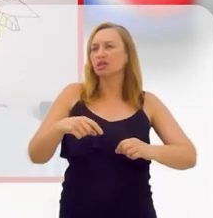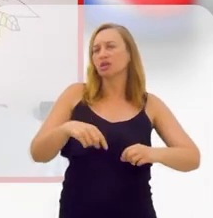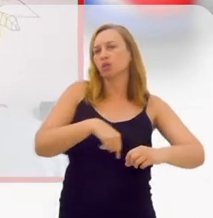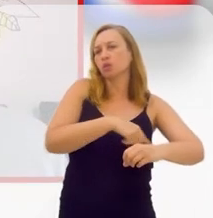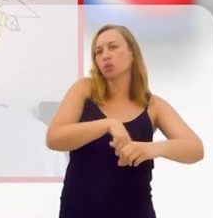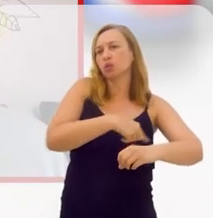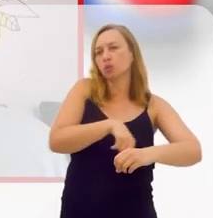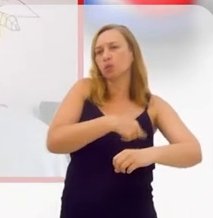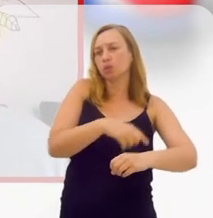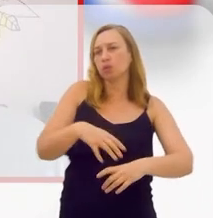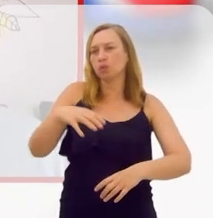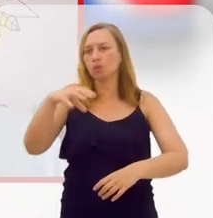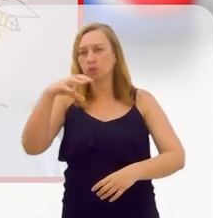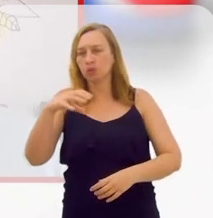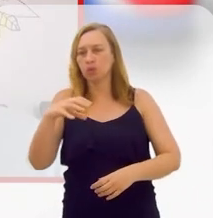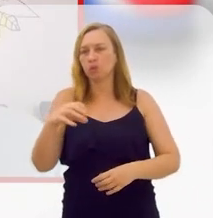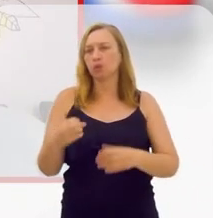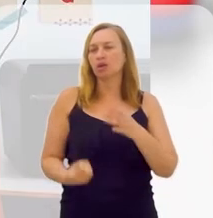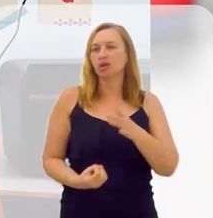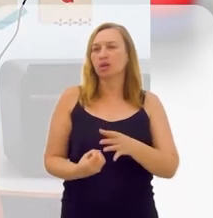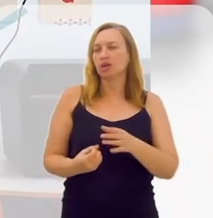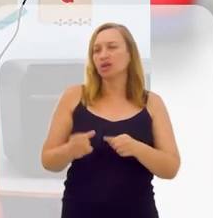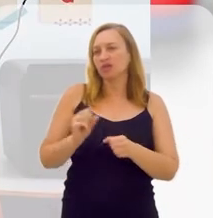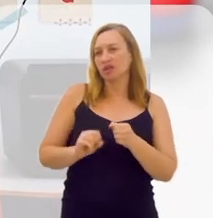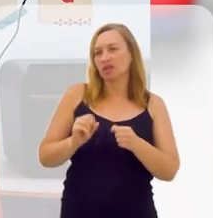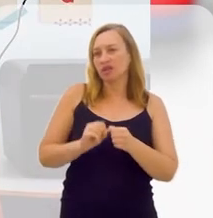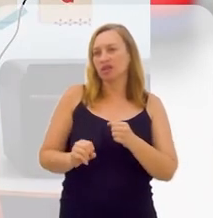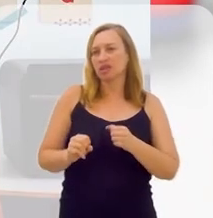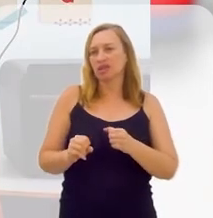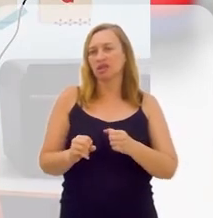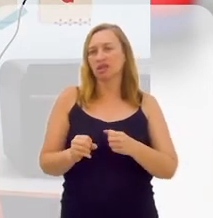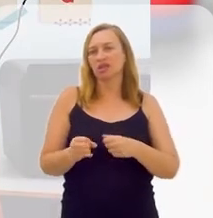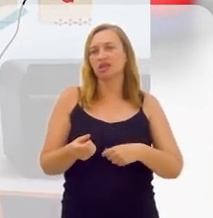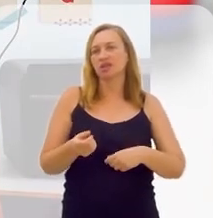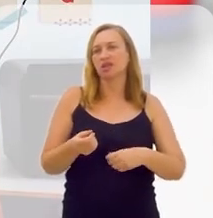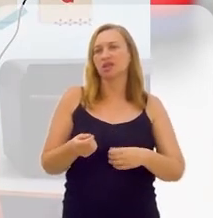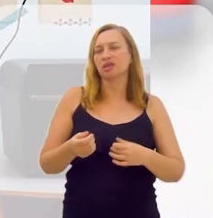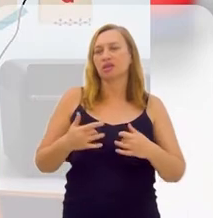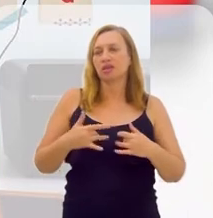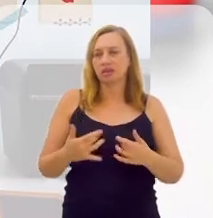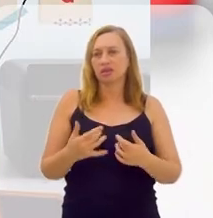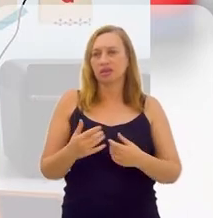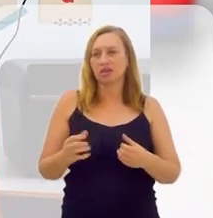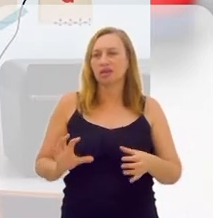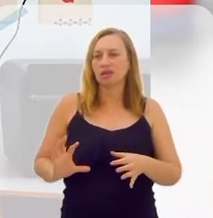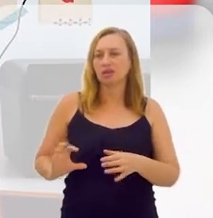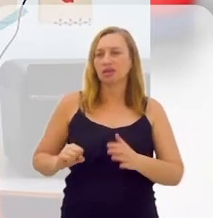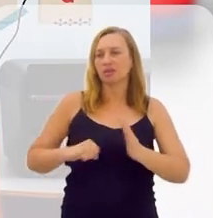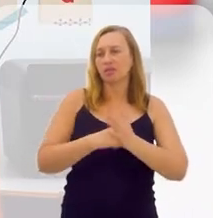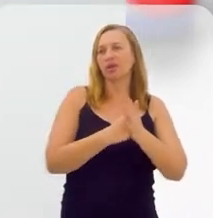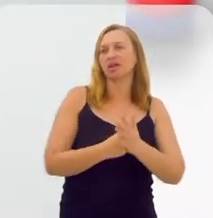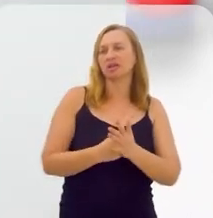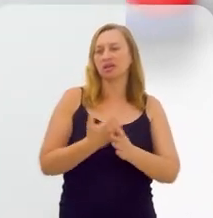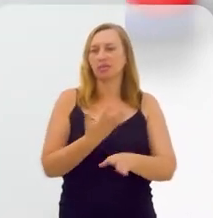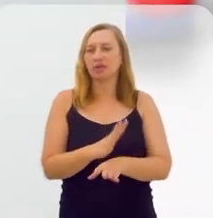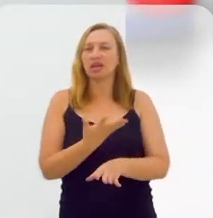gastronomia social elas impactam aí na sua região? Na prática, assim, se você puder exemplificar e falar pra gente. A gente